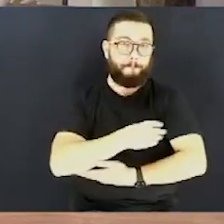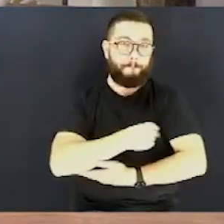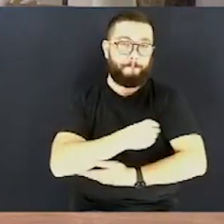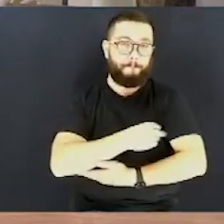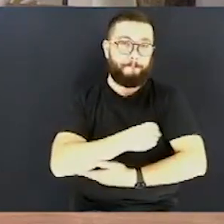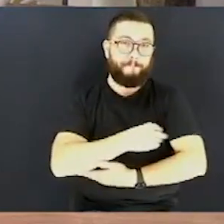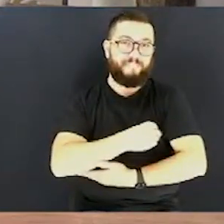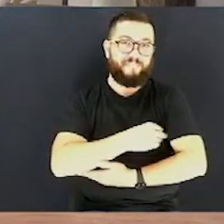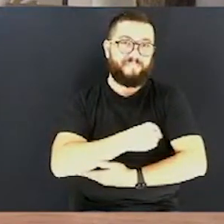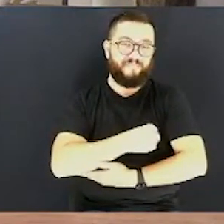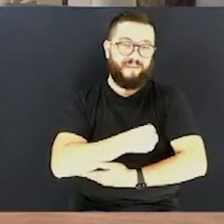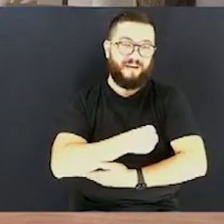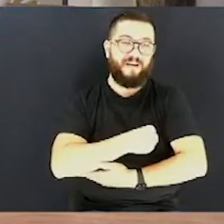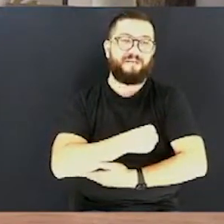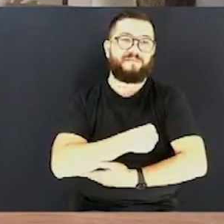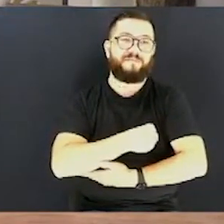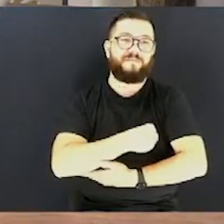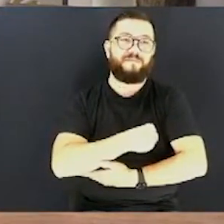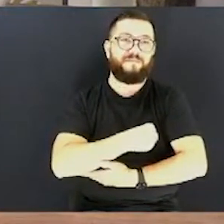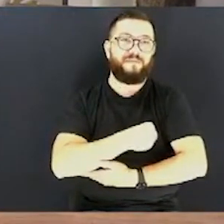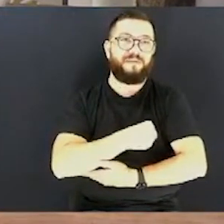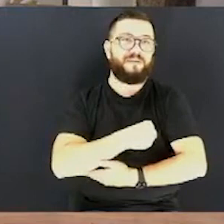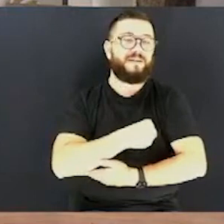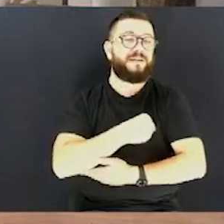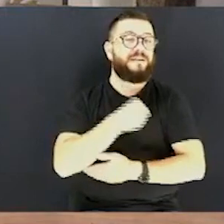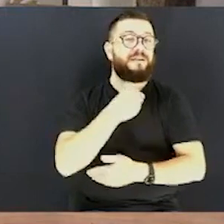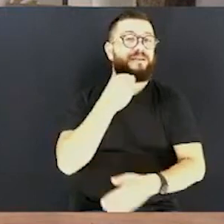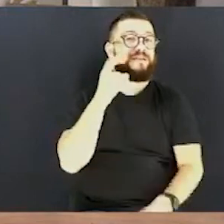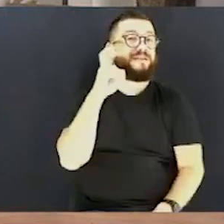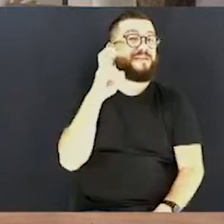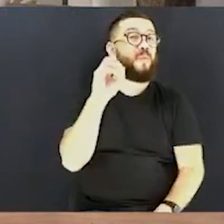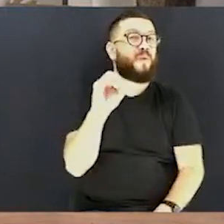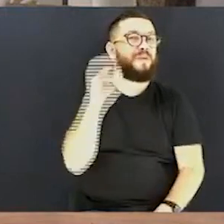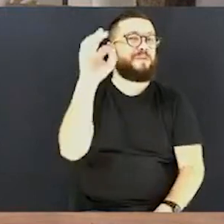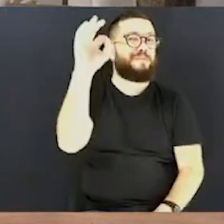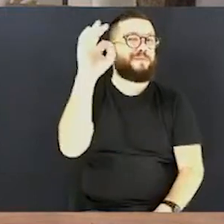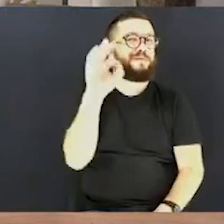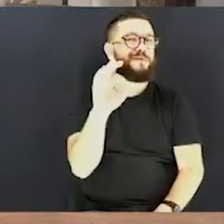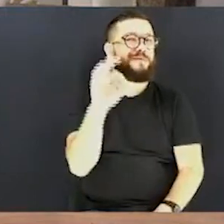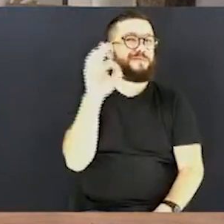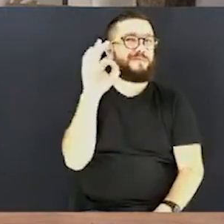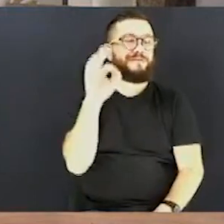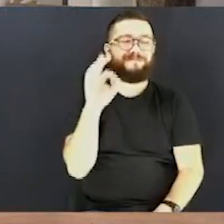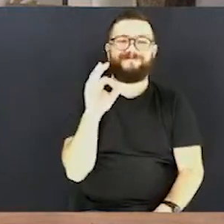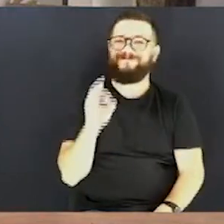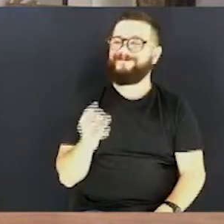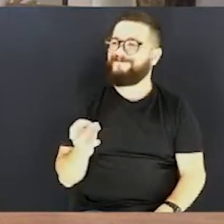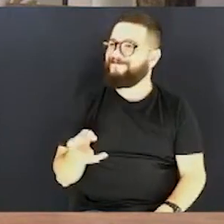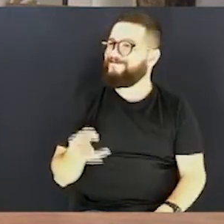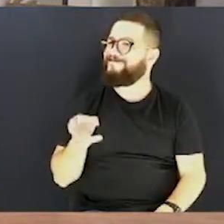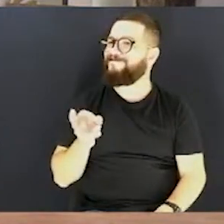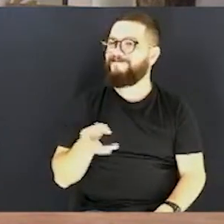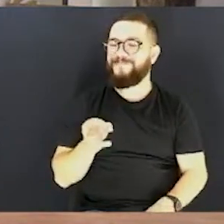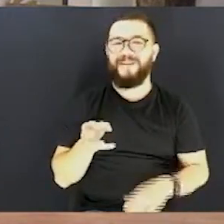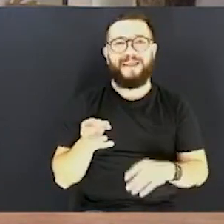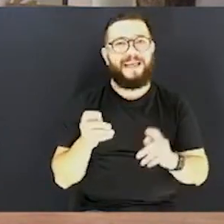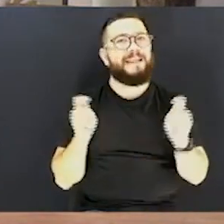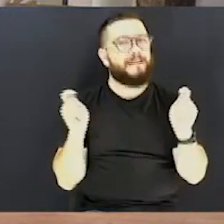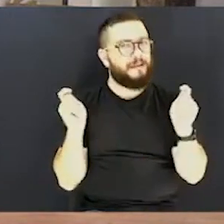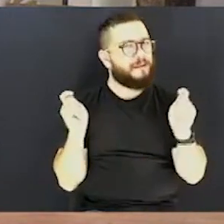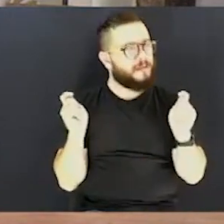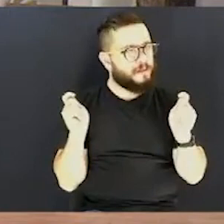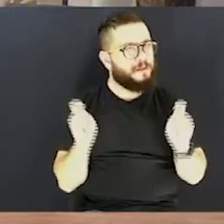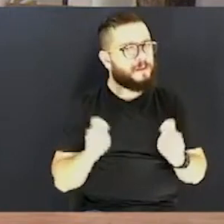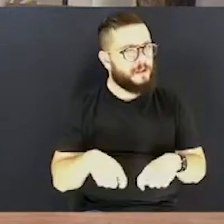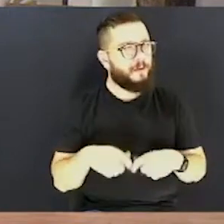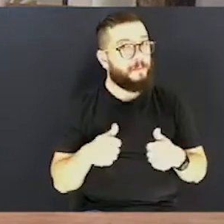2022, 50%. Olha quanto é possível realmente melhorar nesse quesito também.